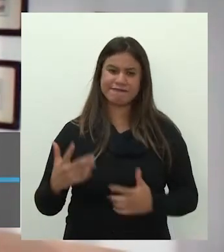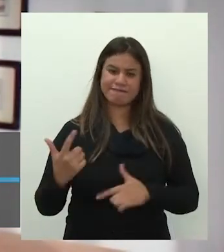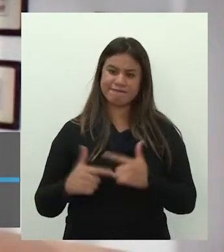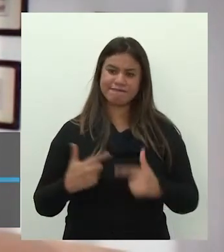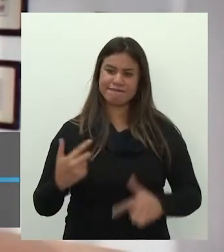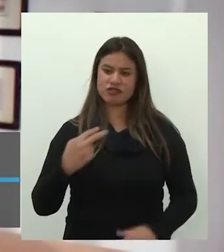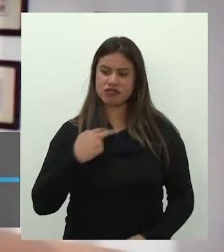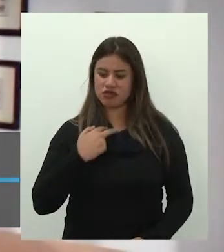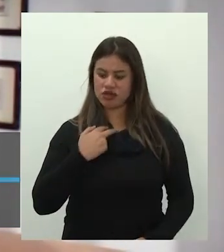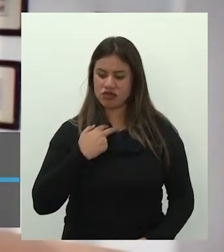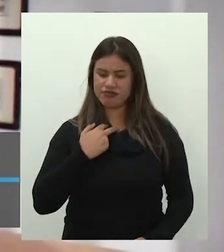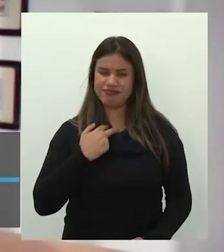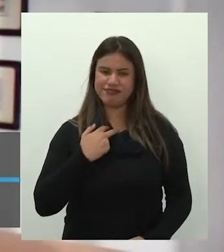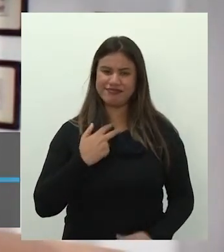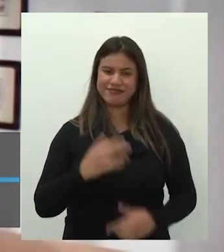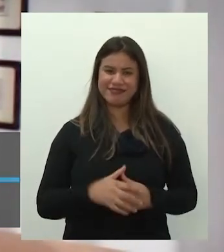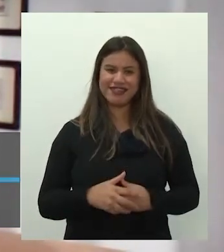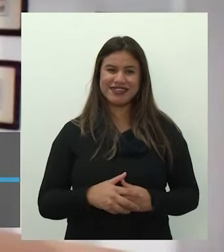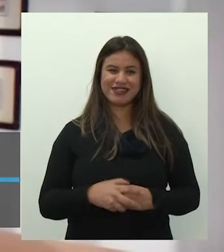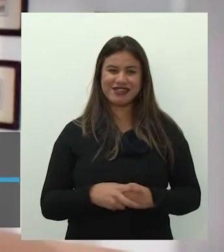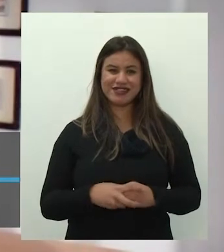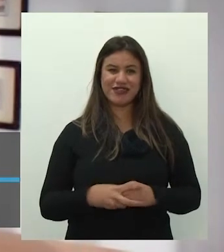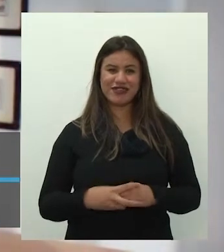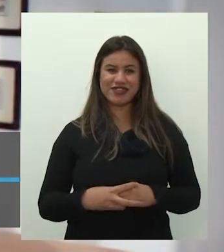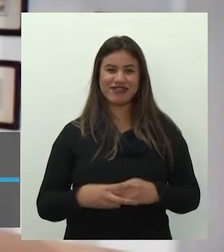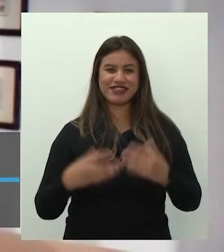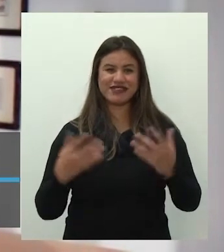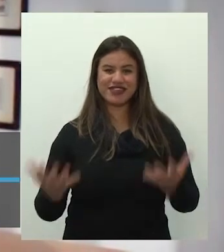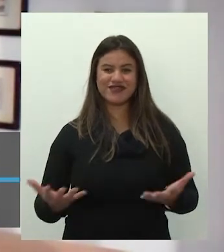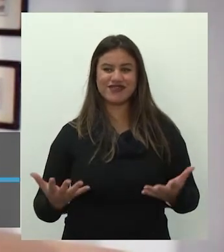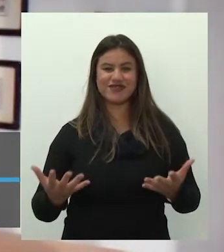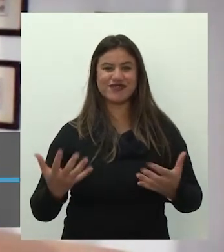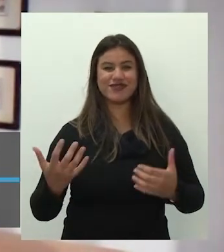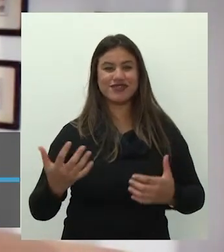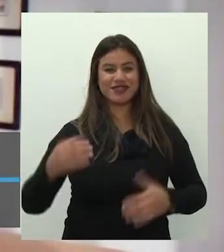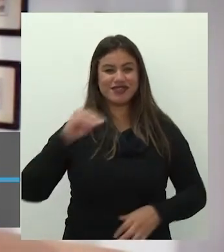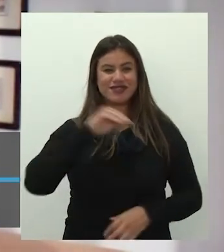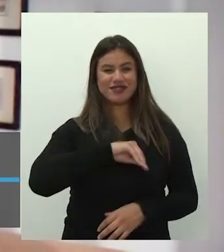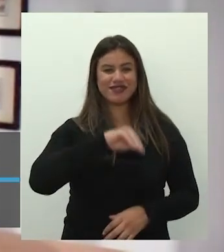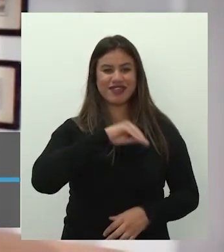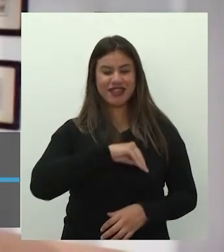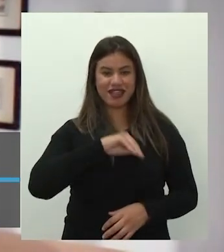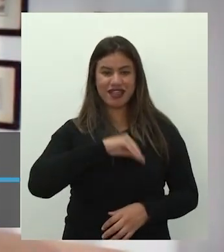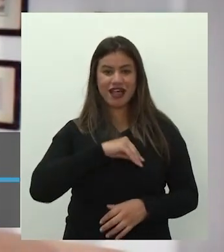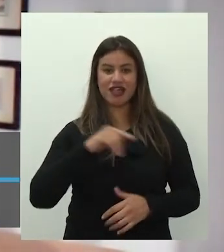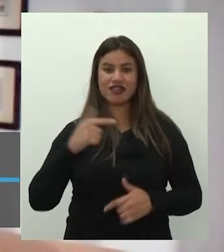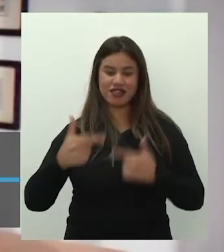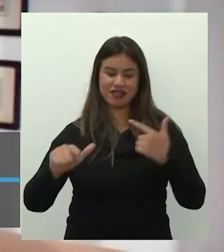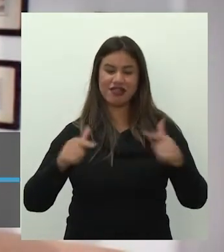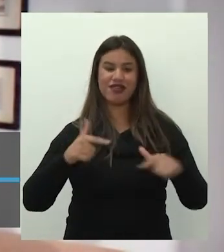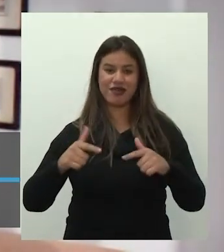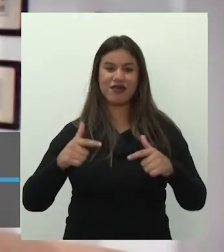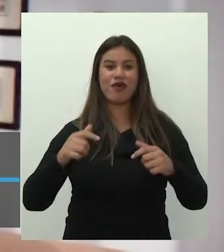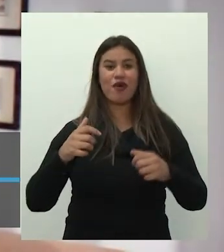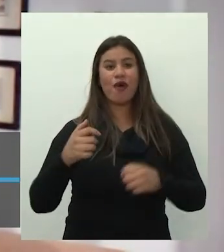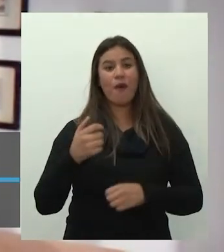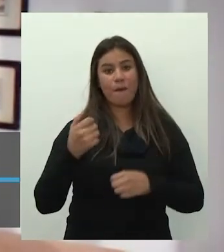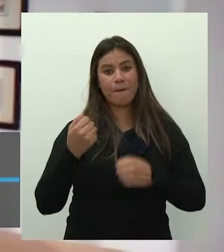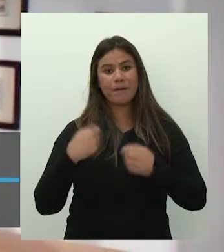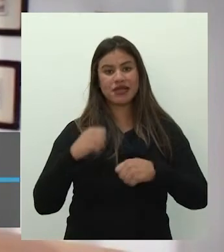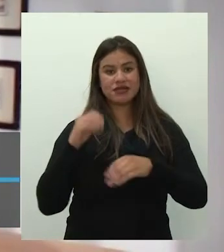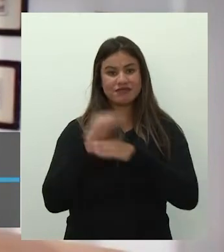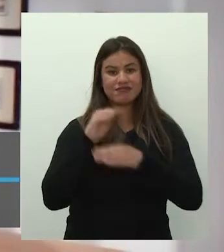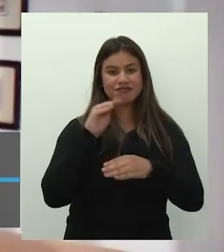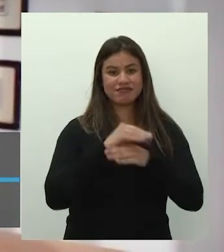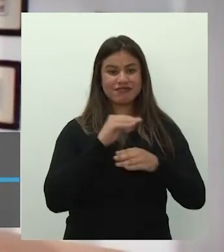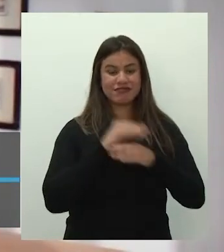o sustento de muita gente talvez tenha que ser dado por nós. E então esse olhar